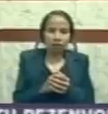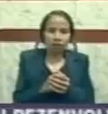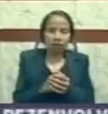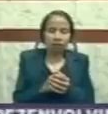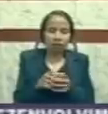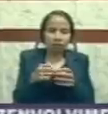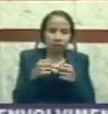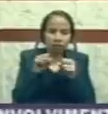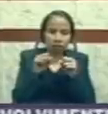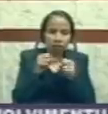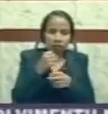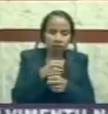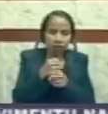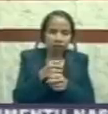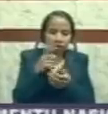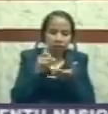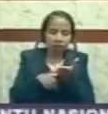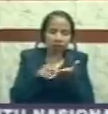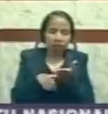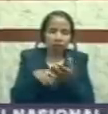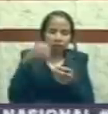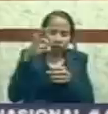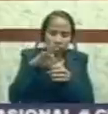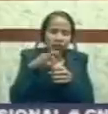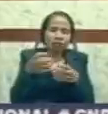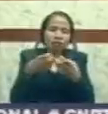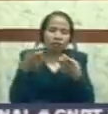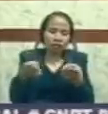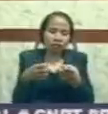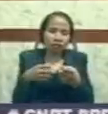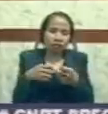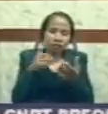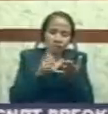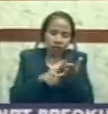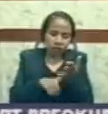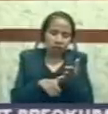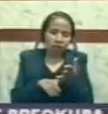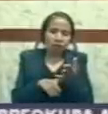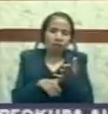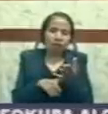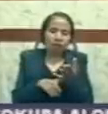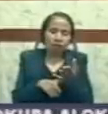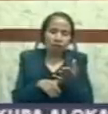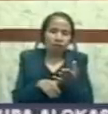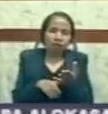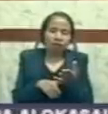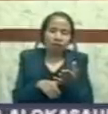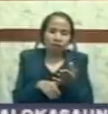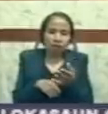Tem que haver discussão. Vota não pode ter, mas vai ter uma discussão tássica para itahatur conceito com a política